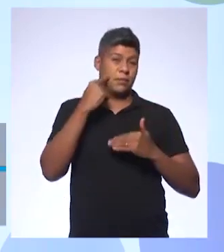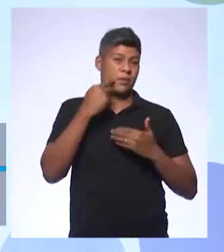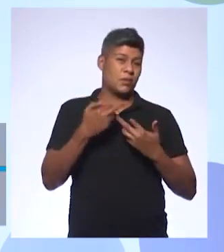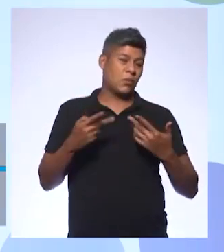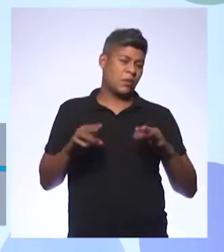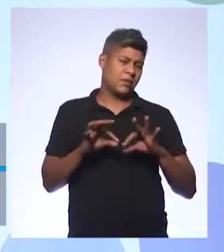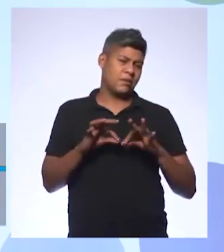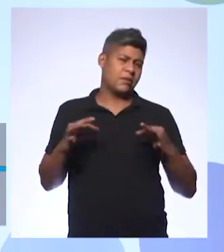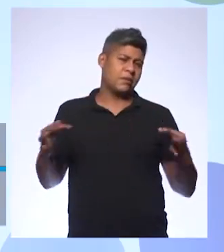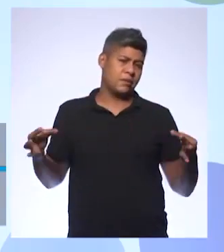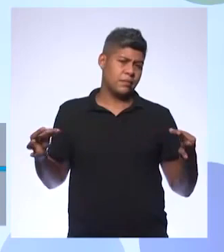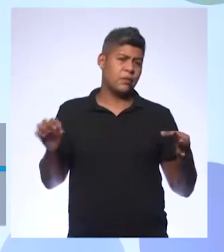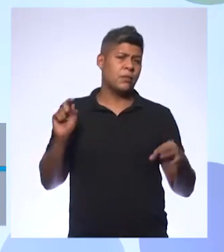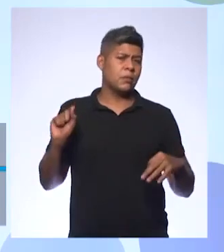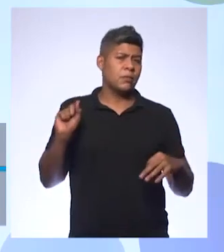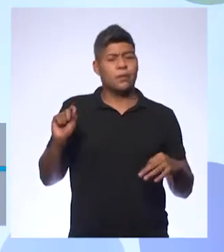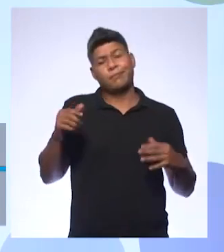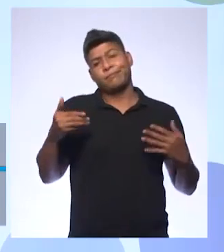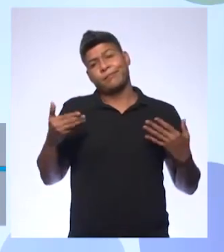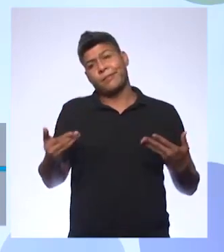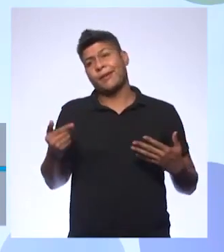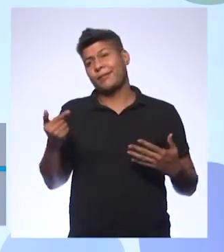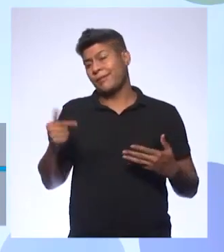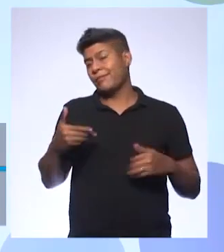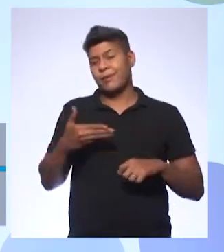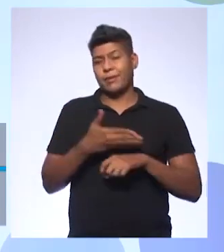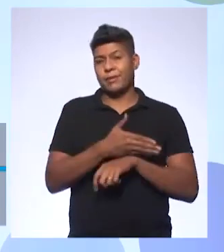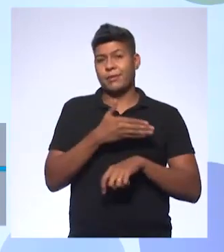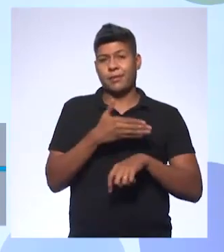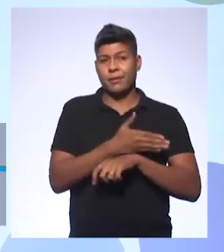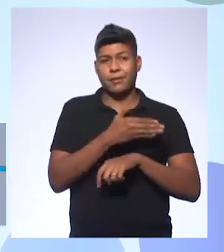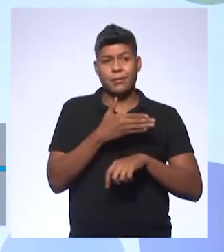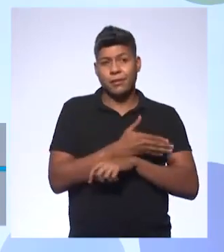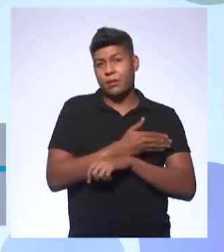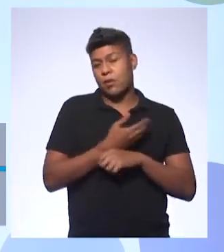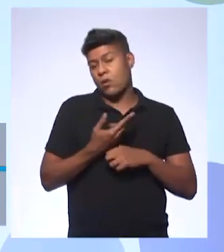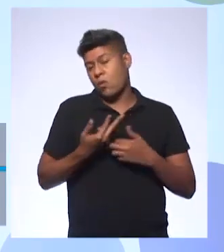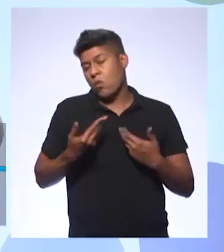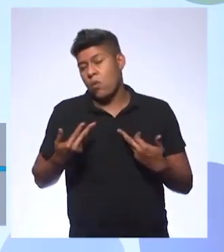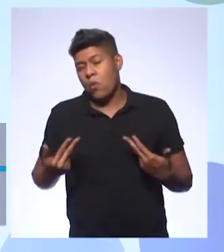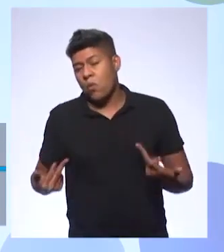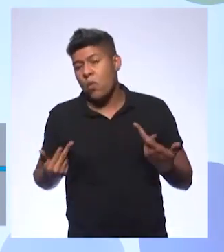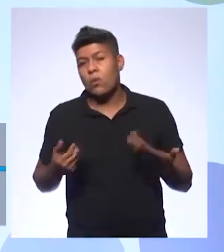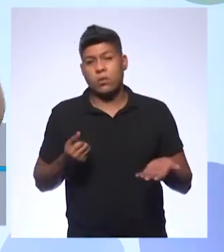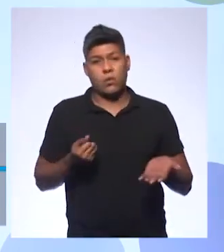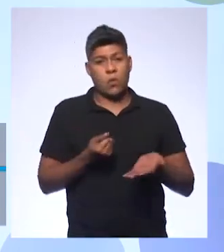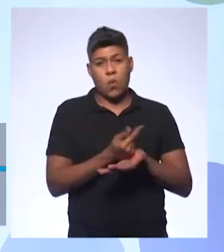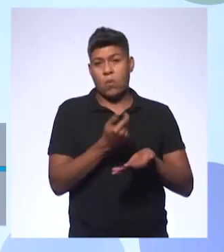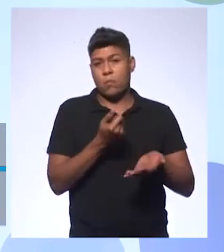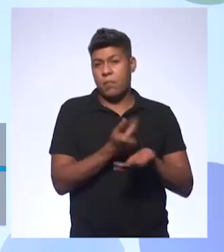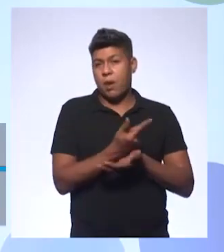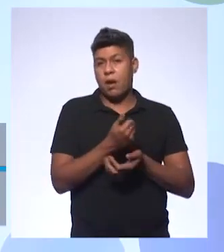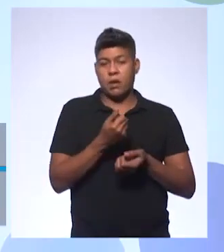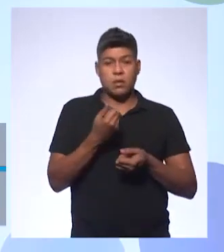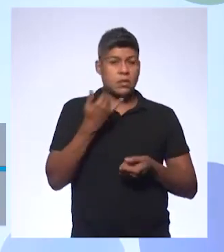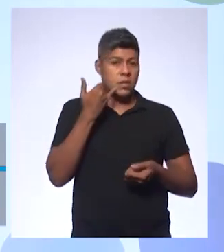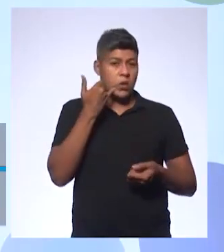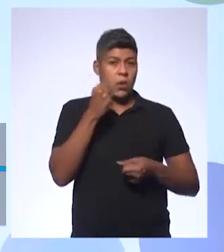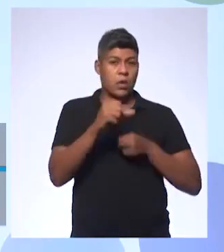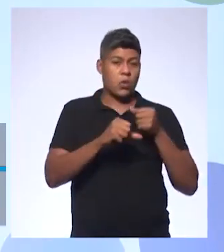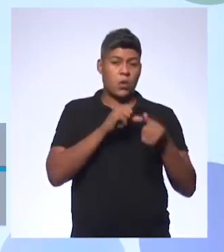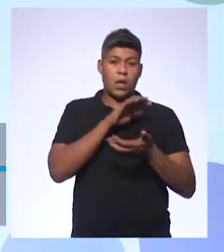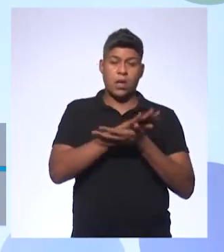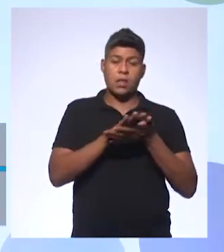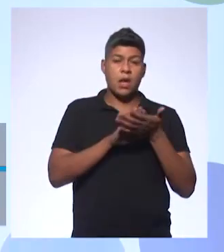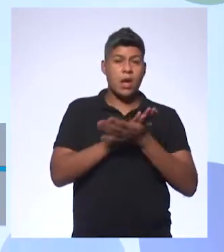mais simples, né, que é o fato, eu não tenho acesso a ter certos bens de consumo, né, eu não consigo trocar de celular todo ano, eu não consigo trocar de